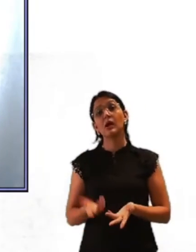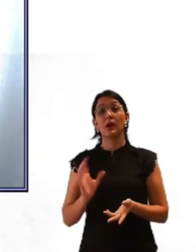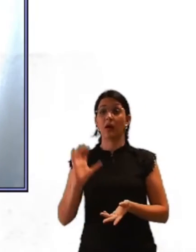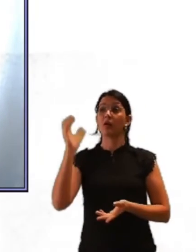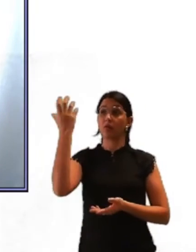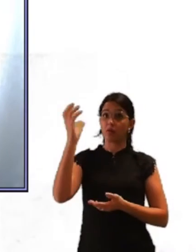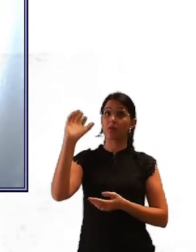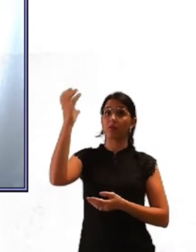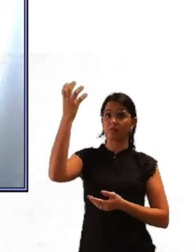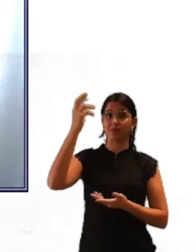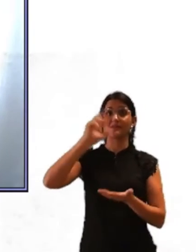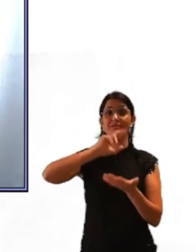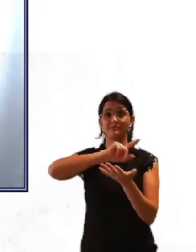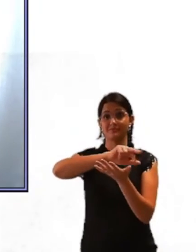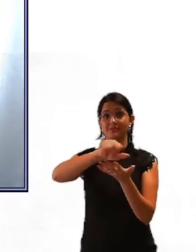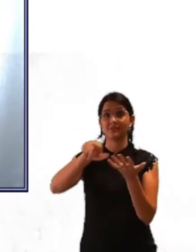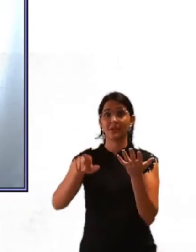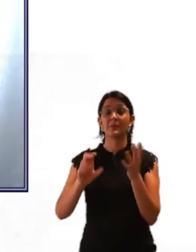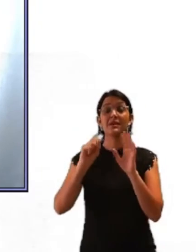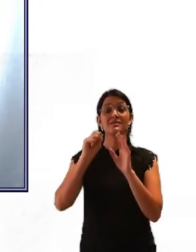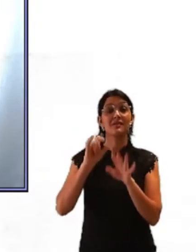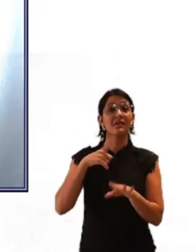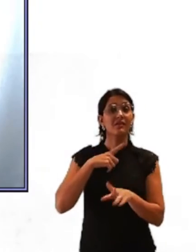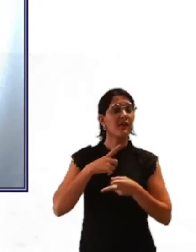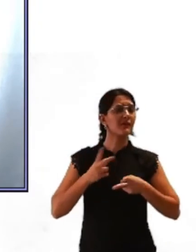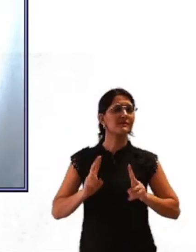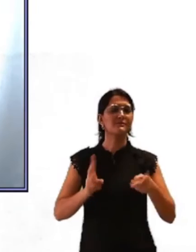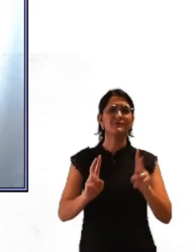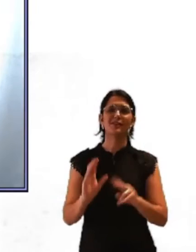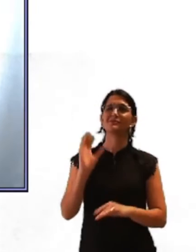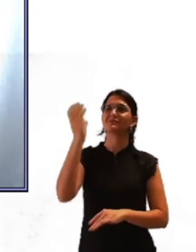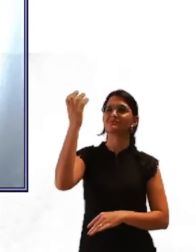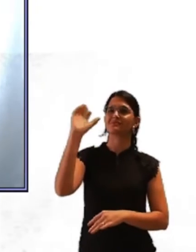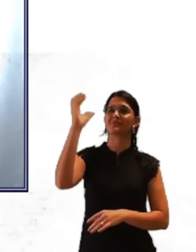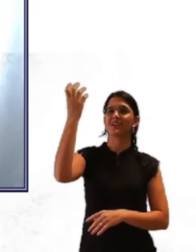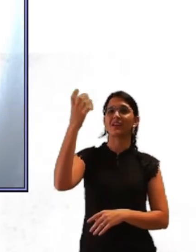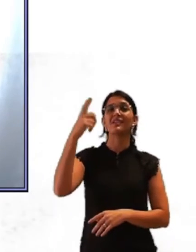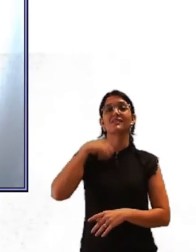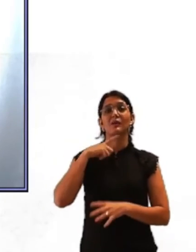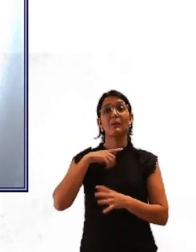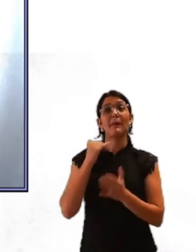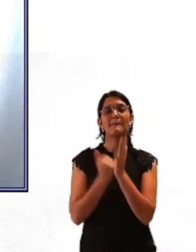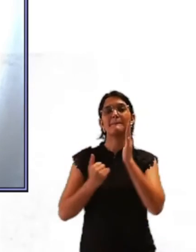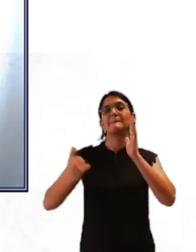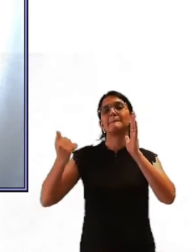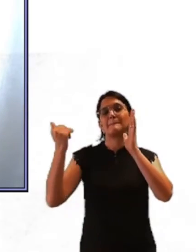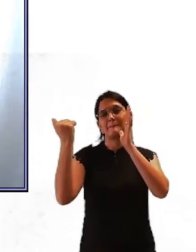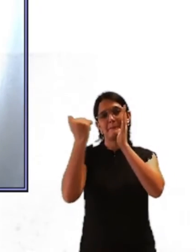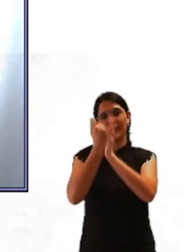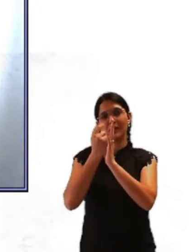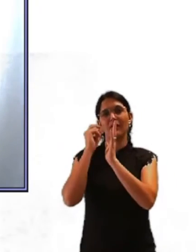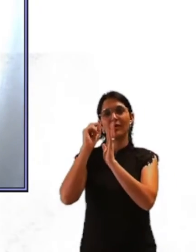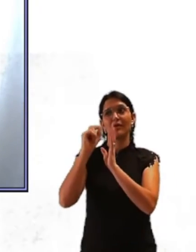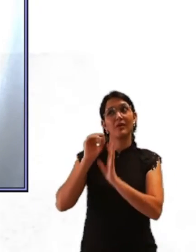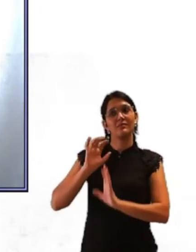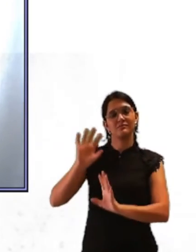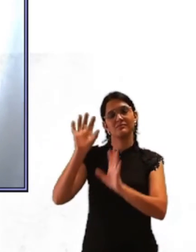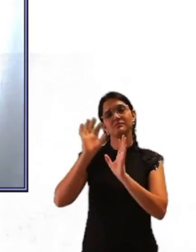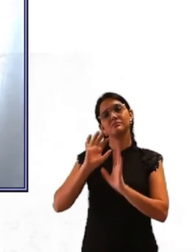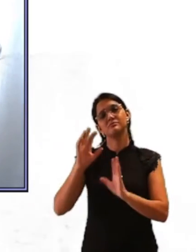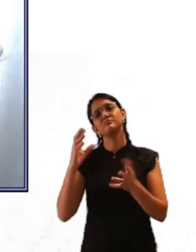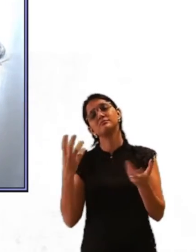sempre haverá fatos, haverá uma carga maior ou menor de subjetivismo, a depender do